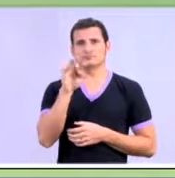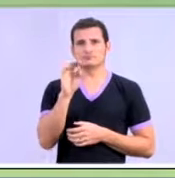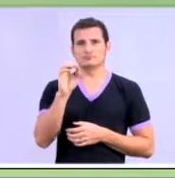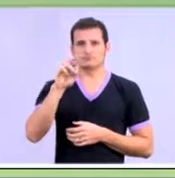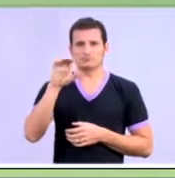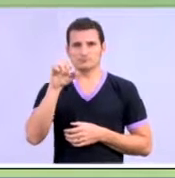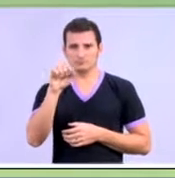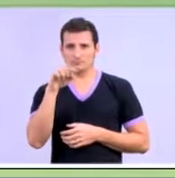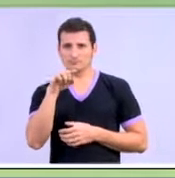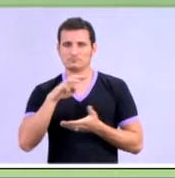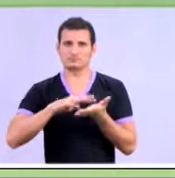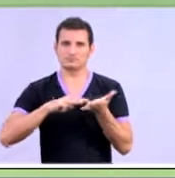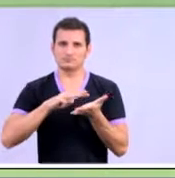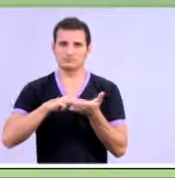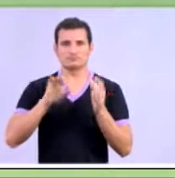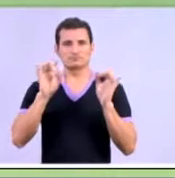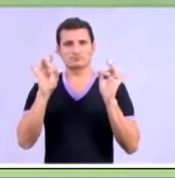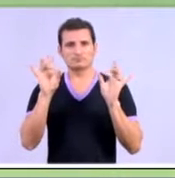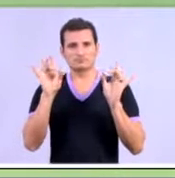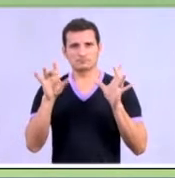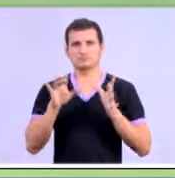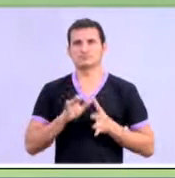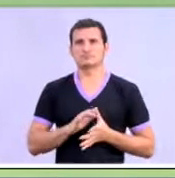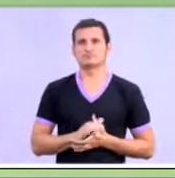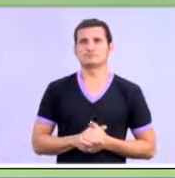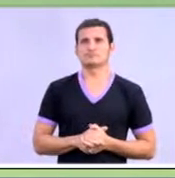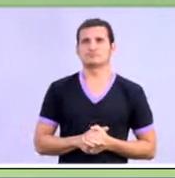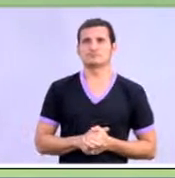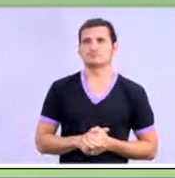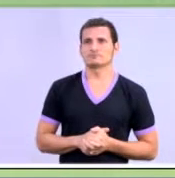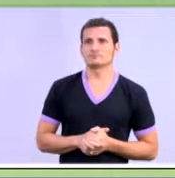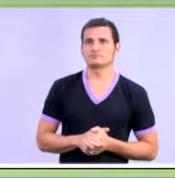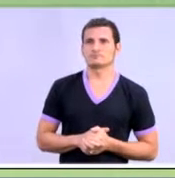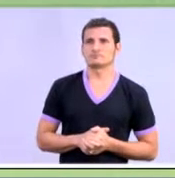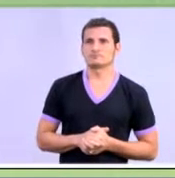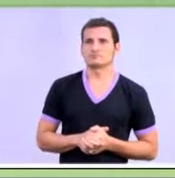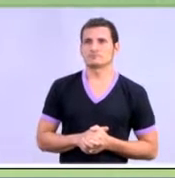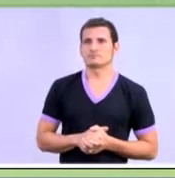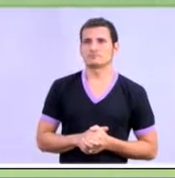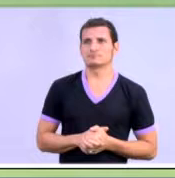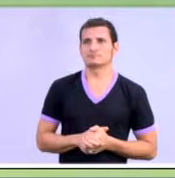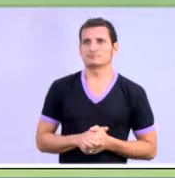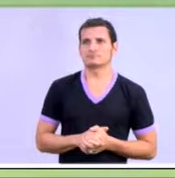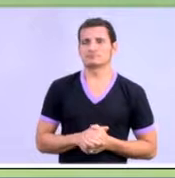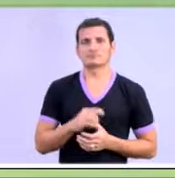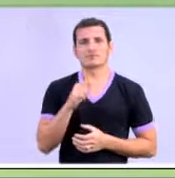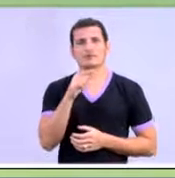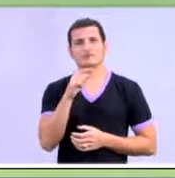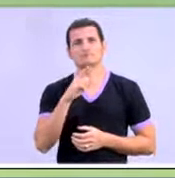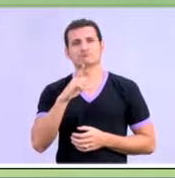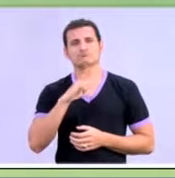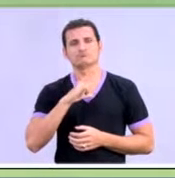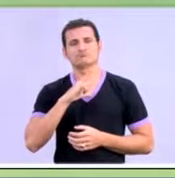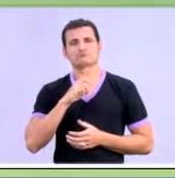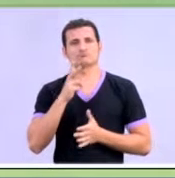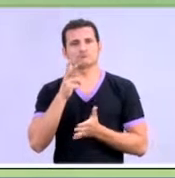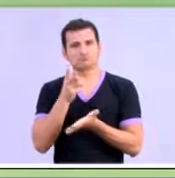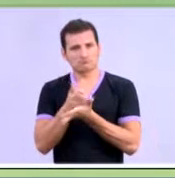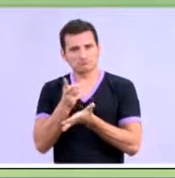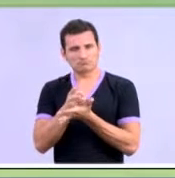métodos especiais. Por quê? Primeiro, ele tem o mesmo nome da classe.